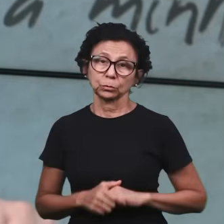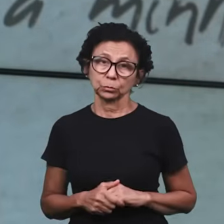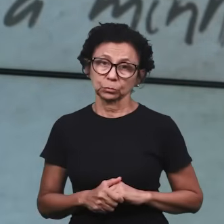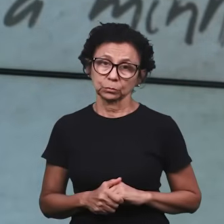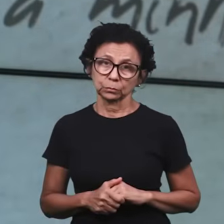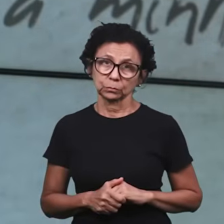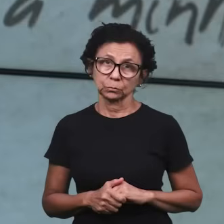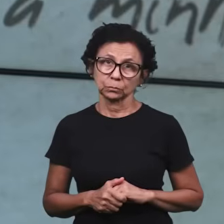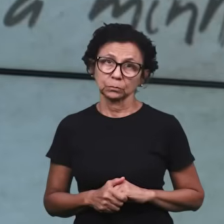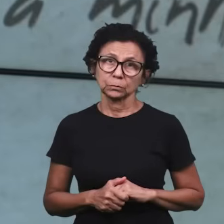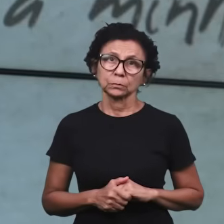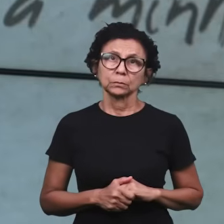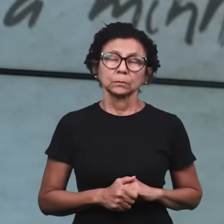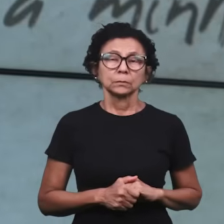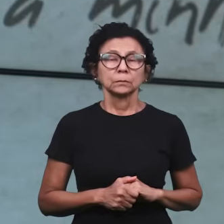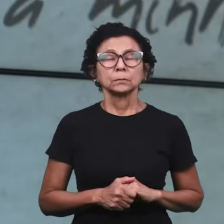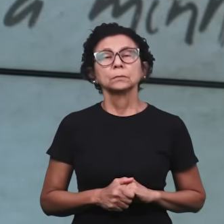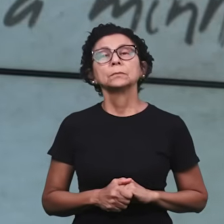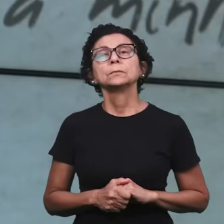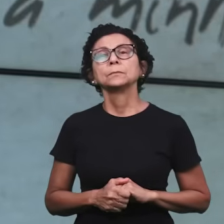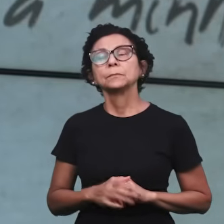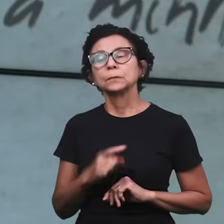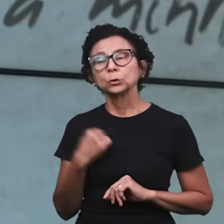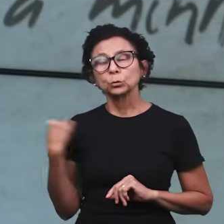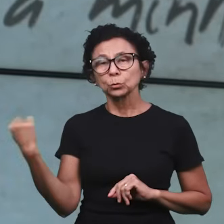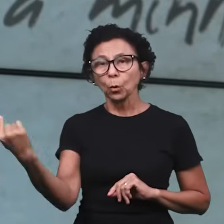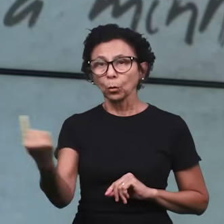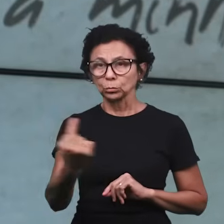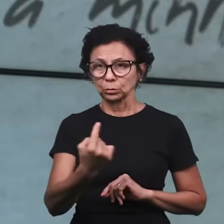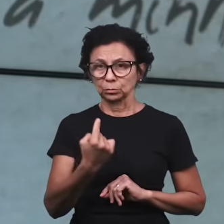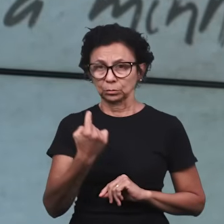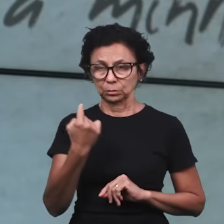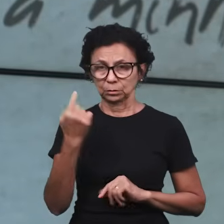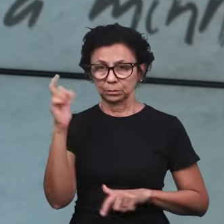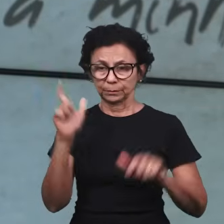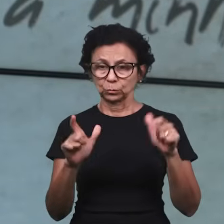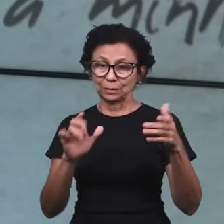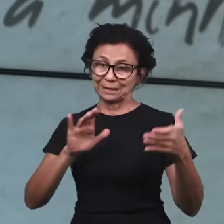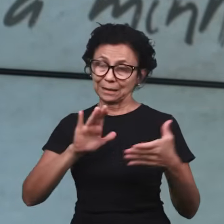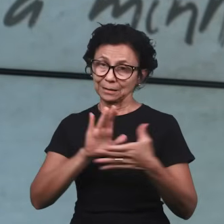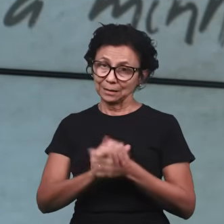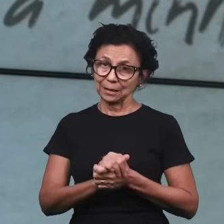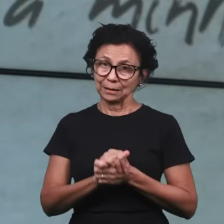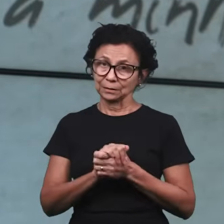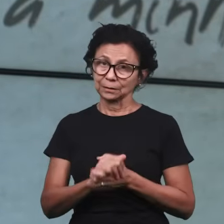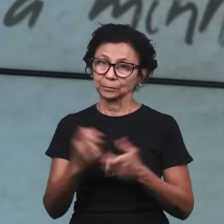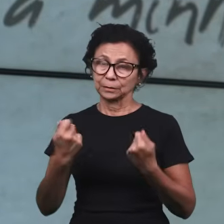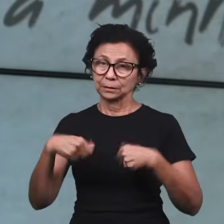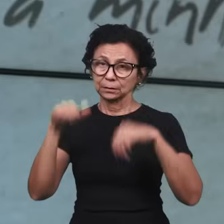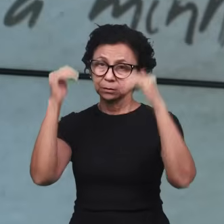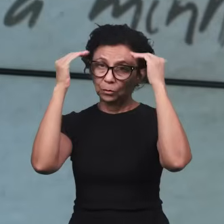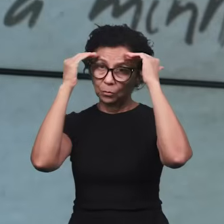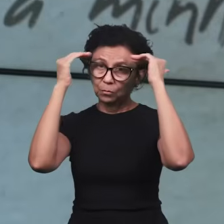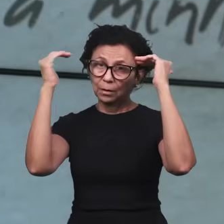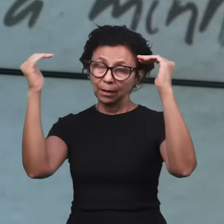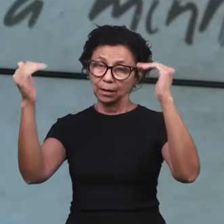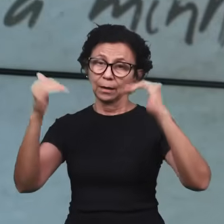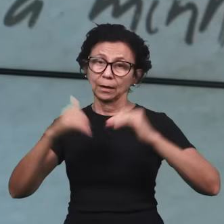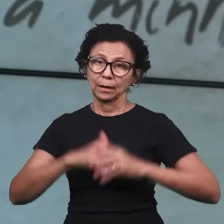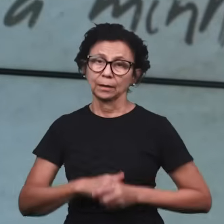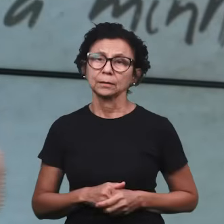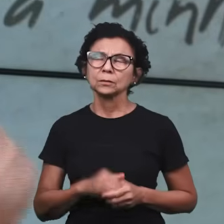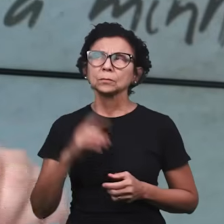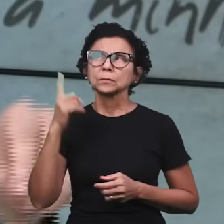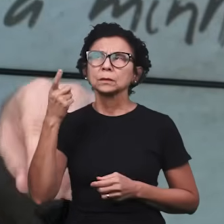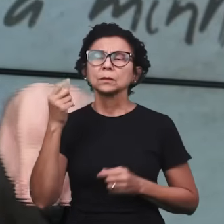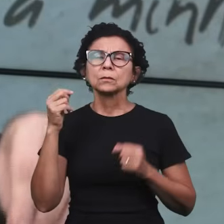texto fala assim, entre todos o matrimônio e um leito sem mácula. Ou seja, o casamento, para Deus, é como que